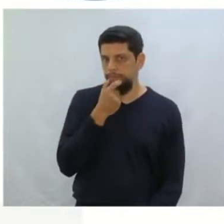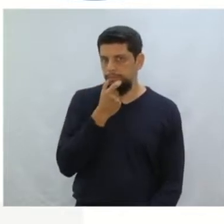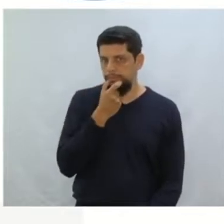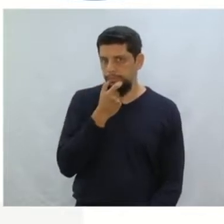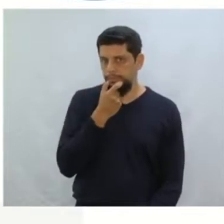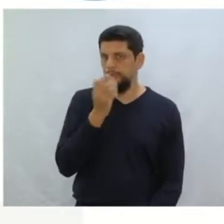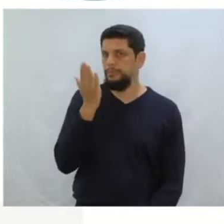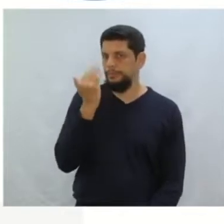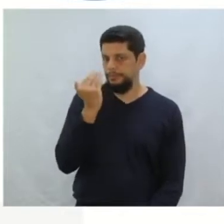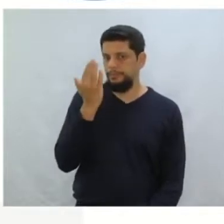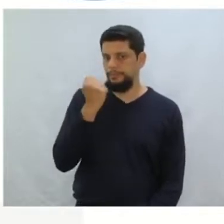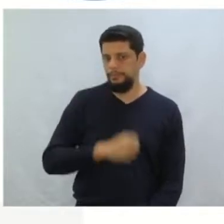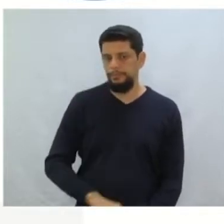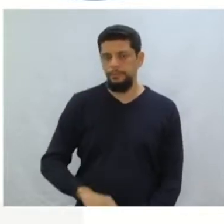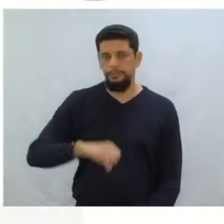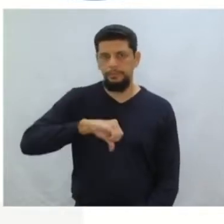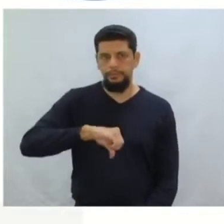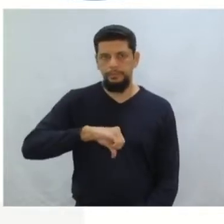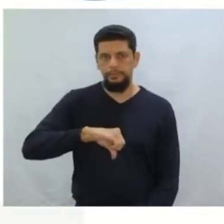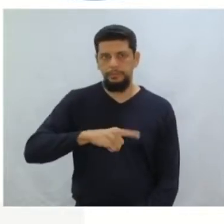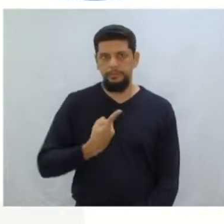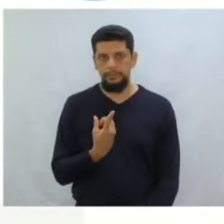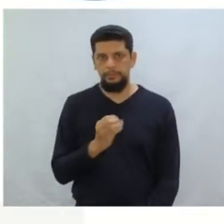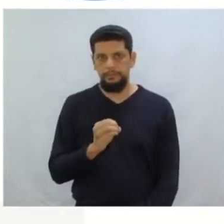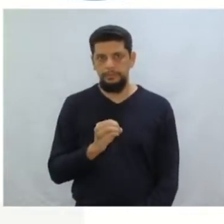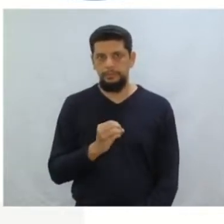7, 8, comer biscoito.